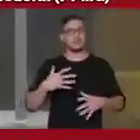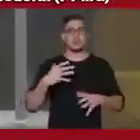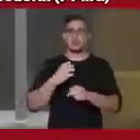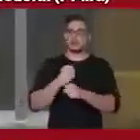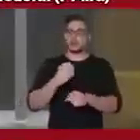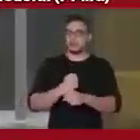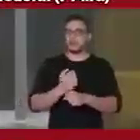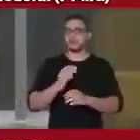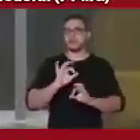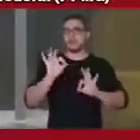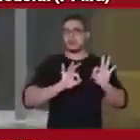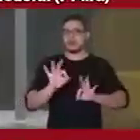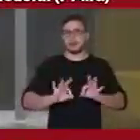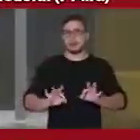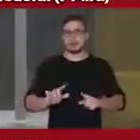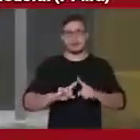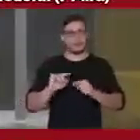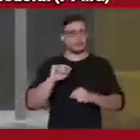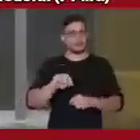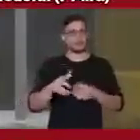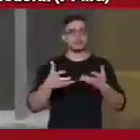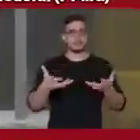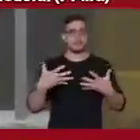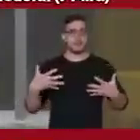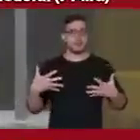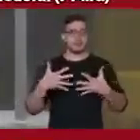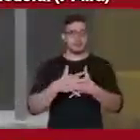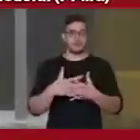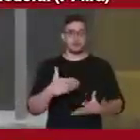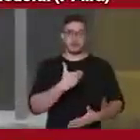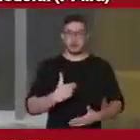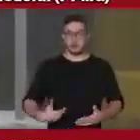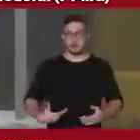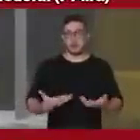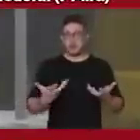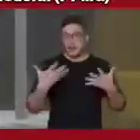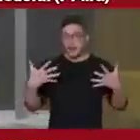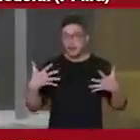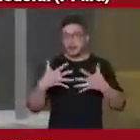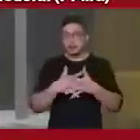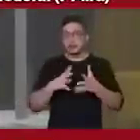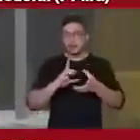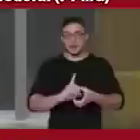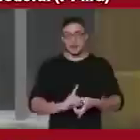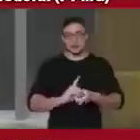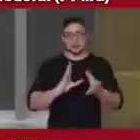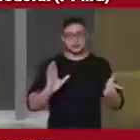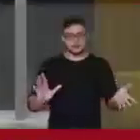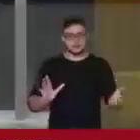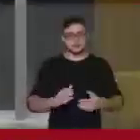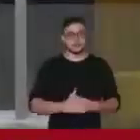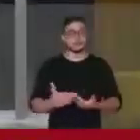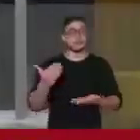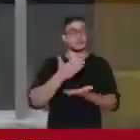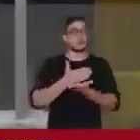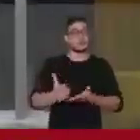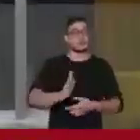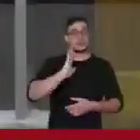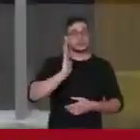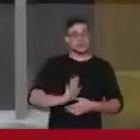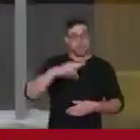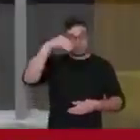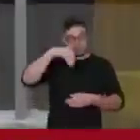que eles querem viabilizar o governo querem viabilizar a democracia já começam com isso aqui na Câmara